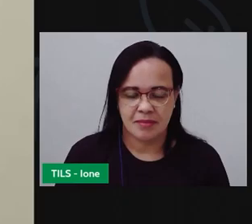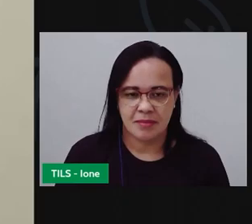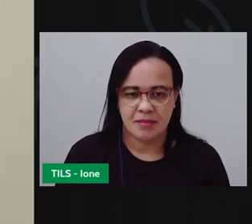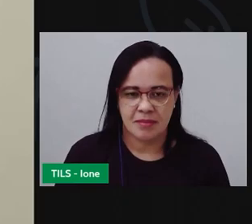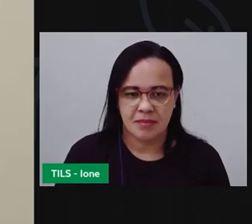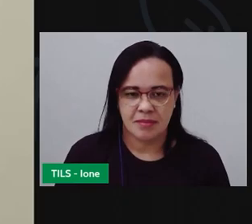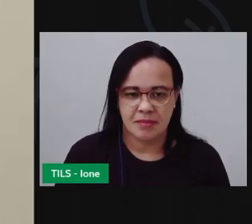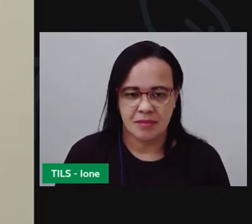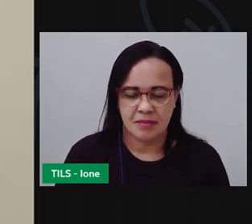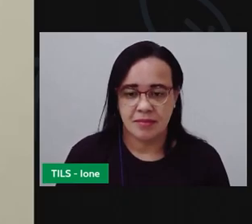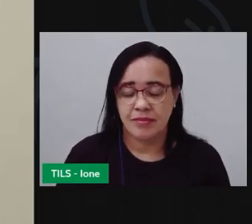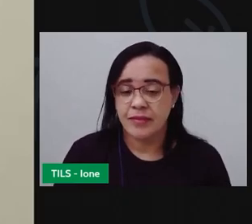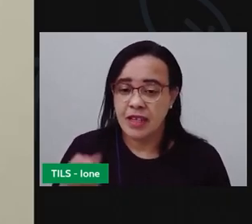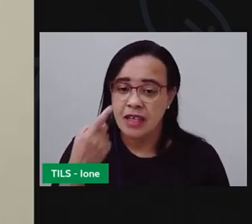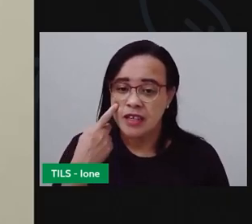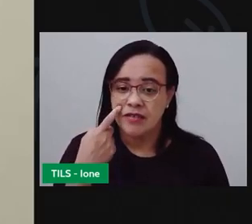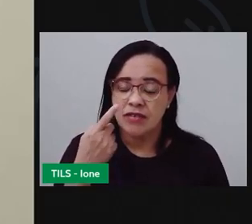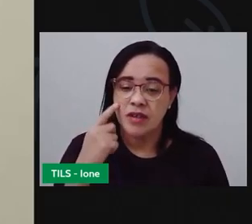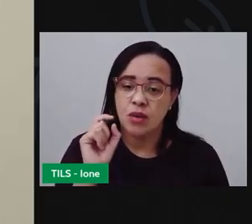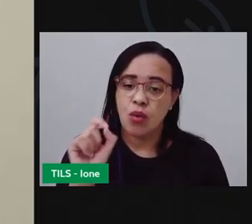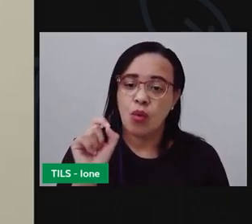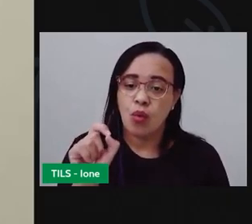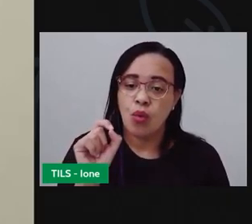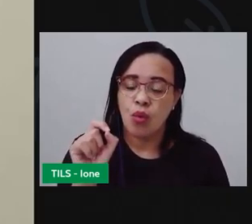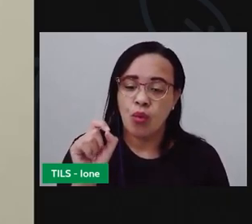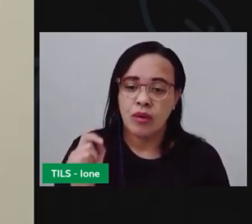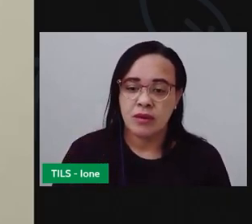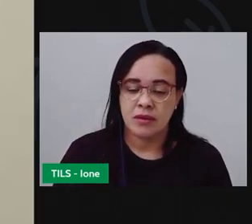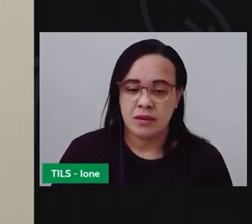Vocês viram, crianças, que quando a gente